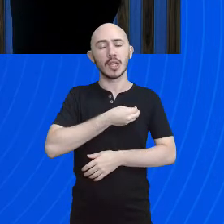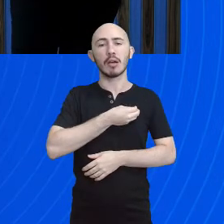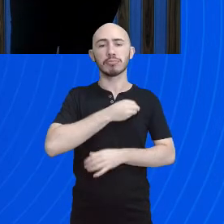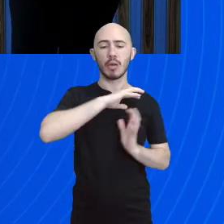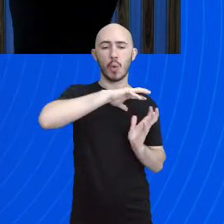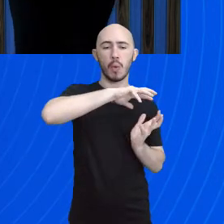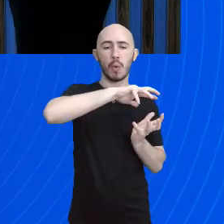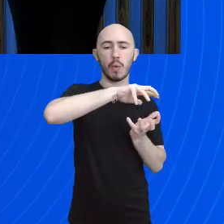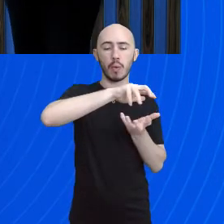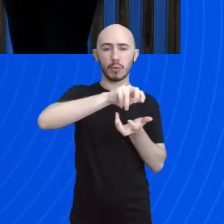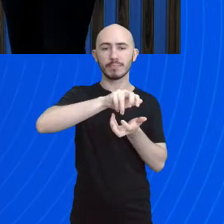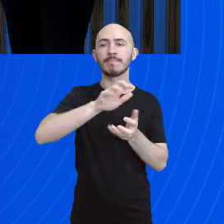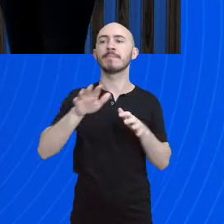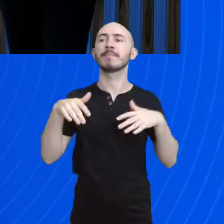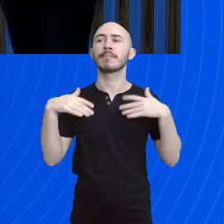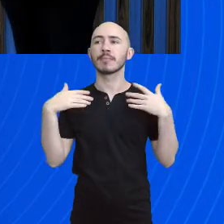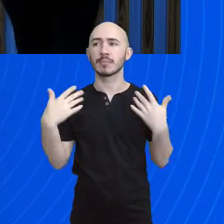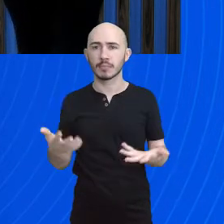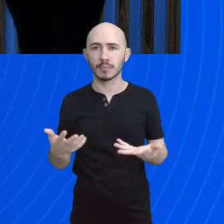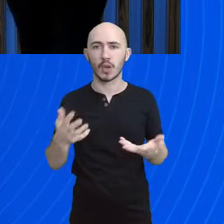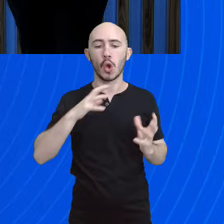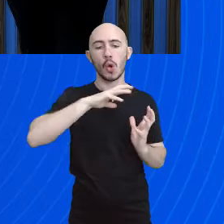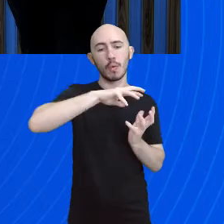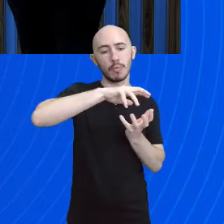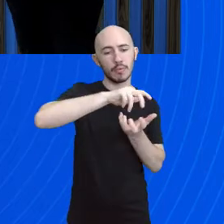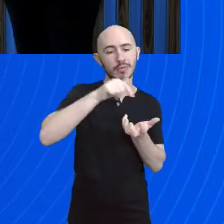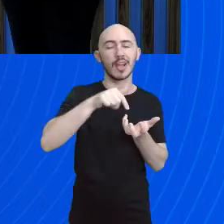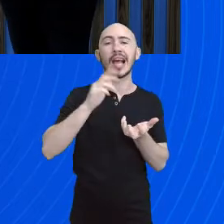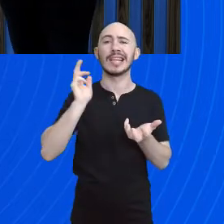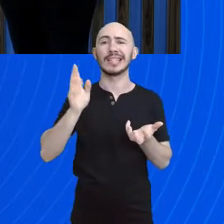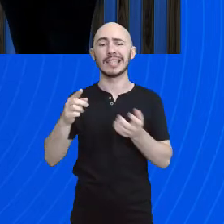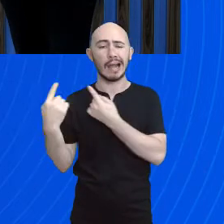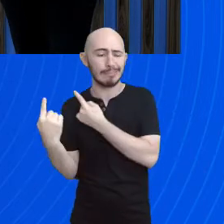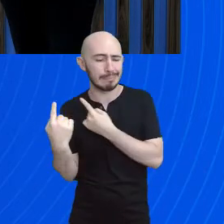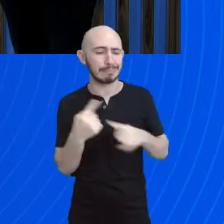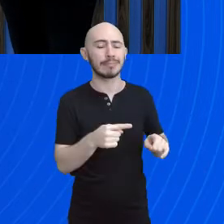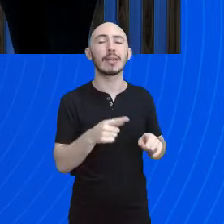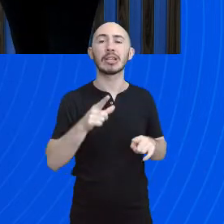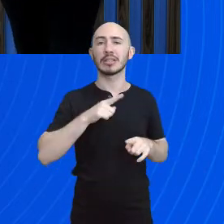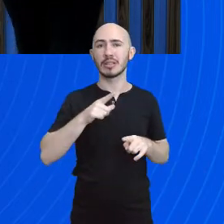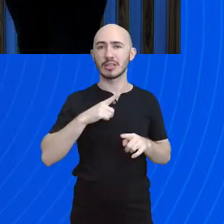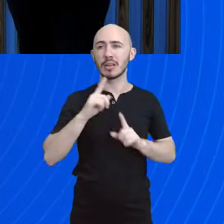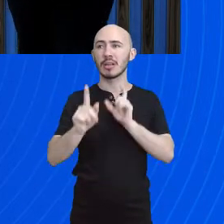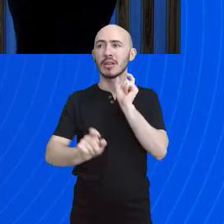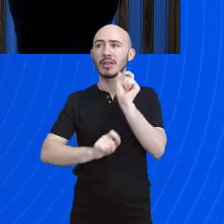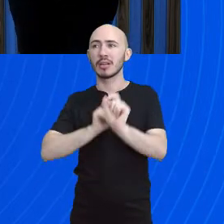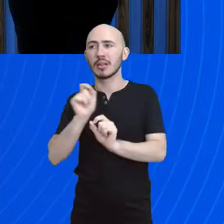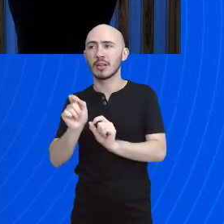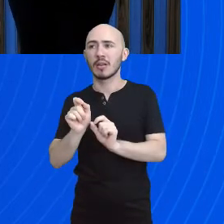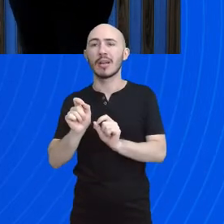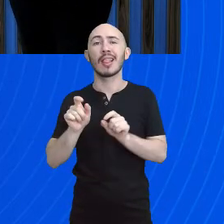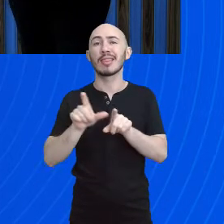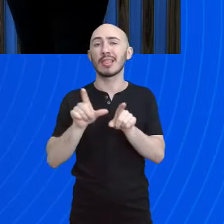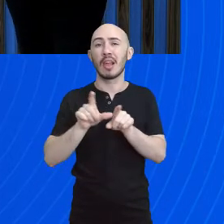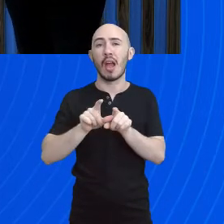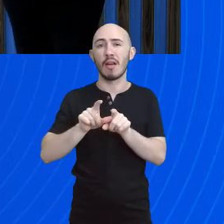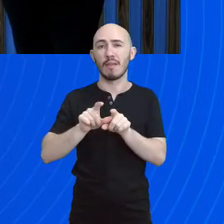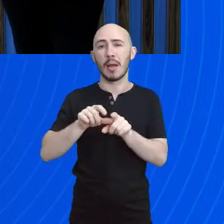já foi, né, atacada, vamos dizer assim, né? Sofreu o quê? Queda de